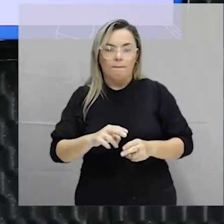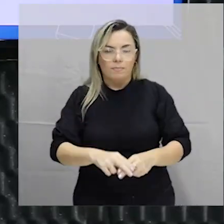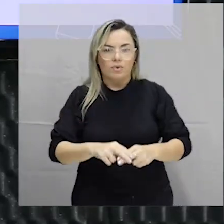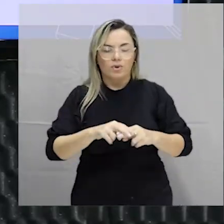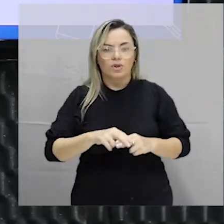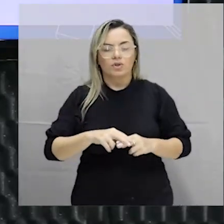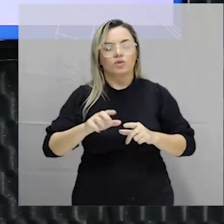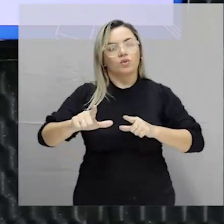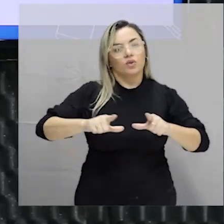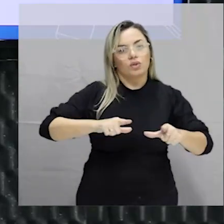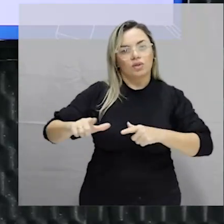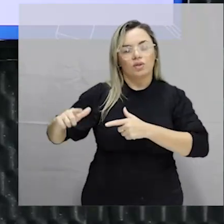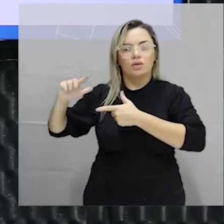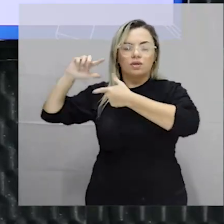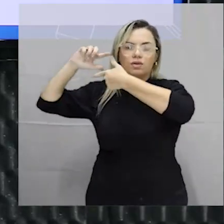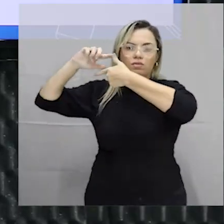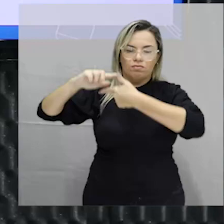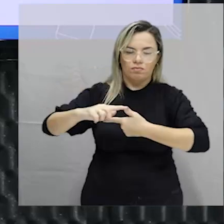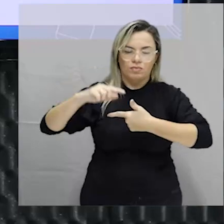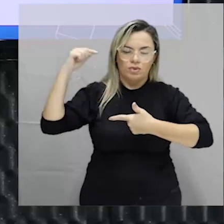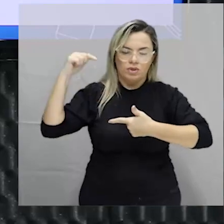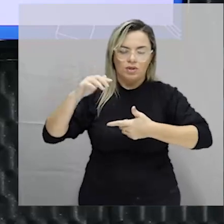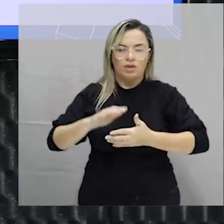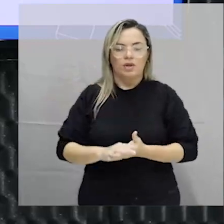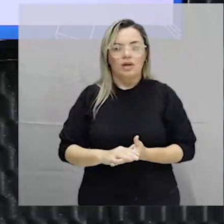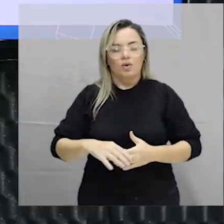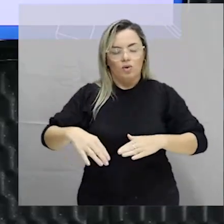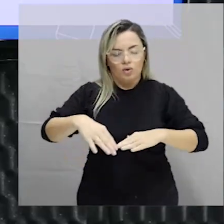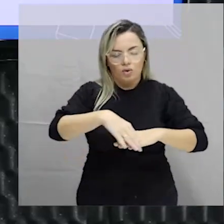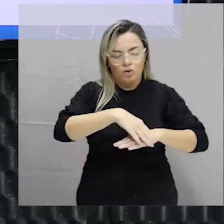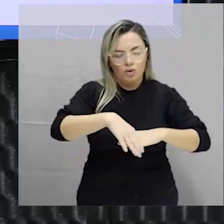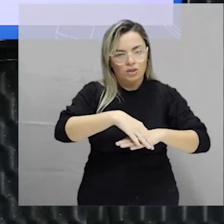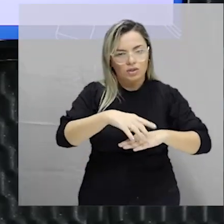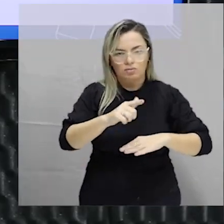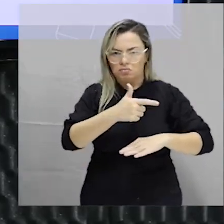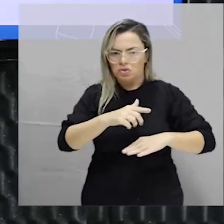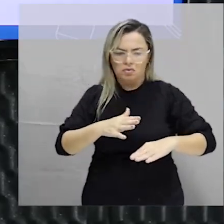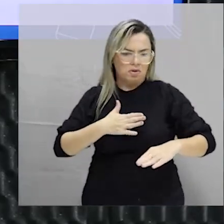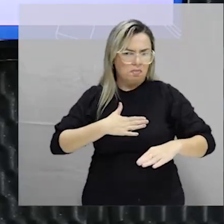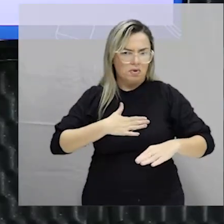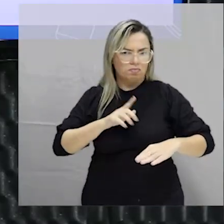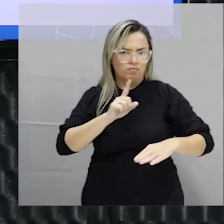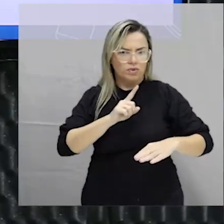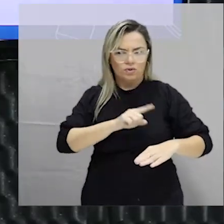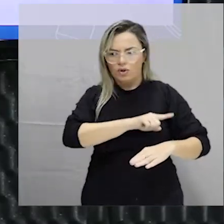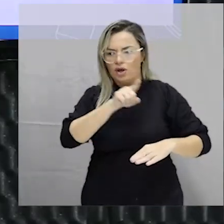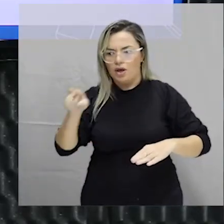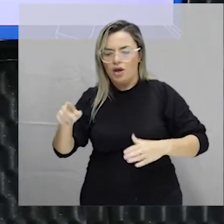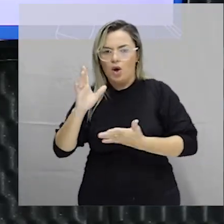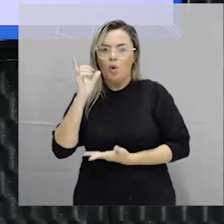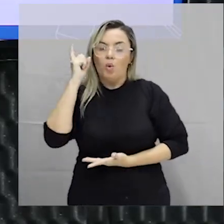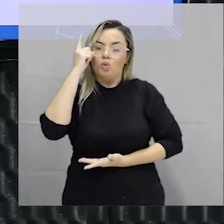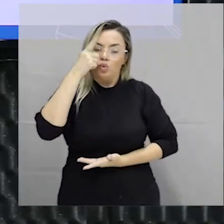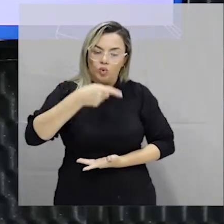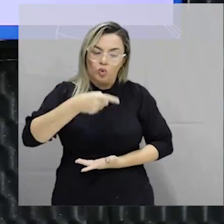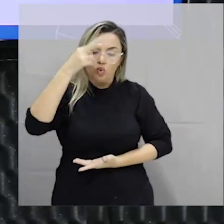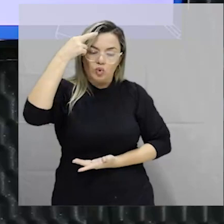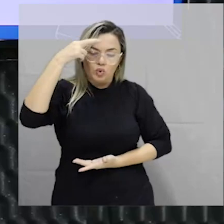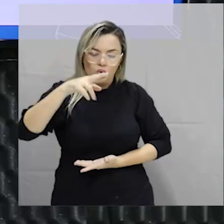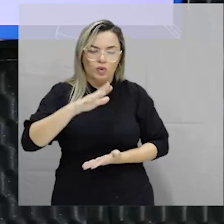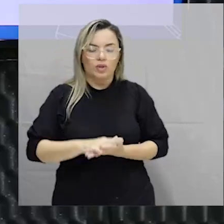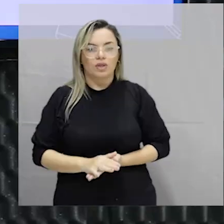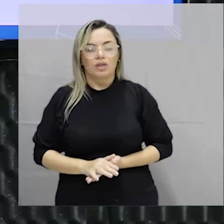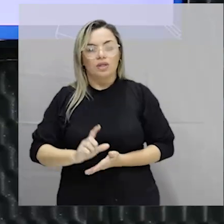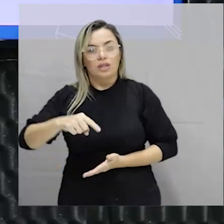Alienado. Porque a produção que ela fez não pertence a ela, pertence a outra pessoa que é o dono da fábrica, que vai vender isso como mercadoria no